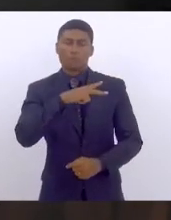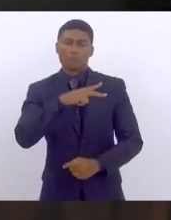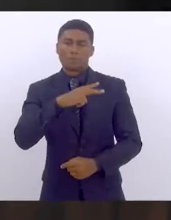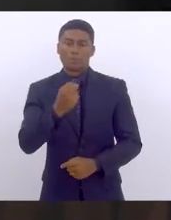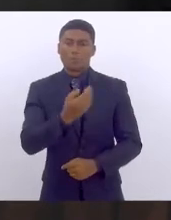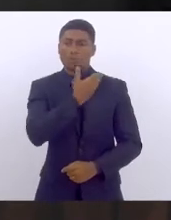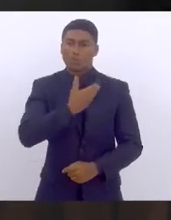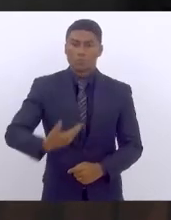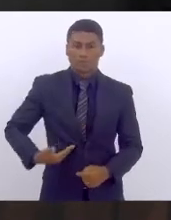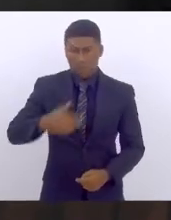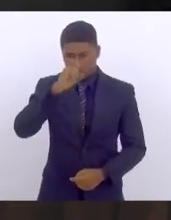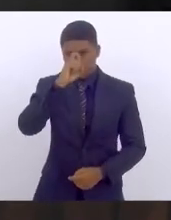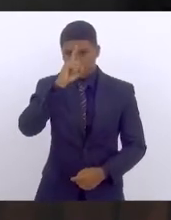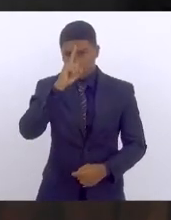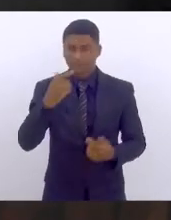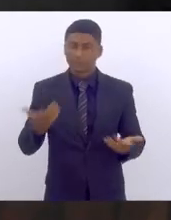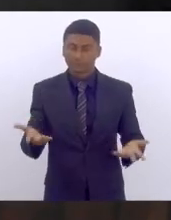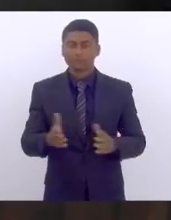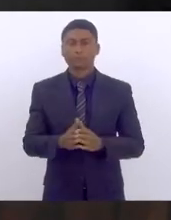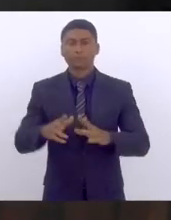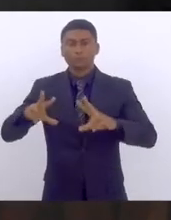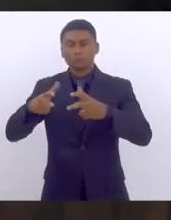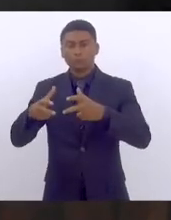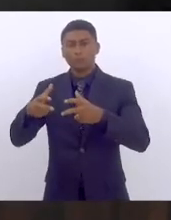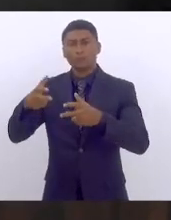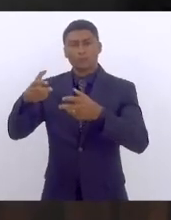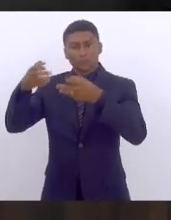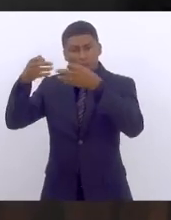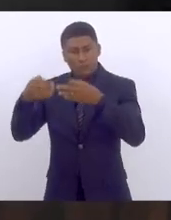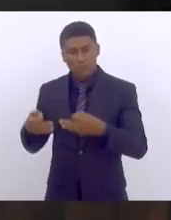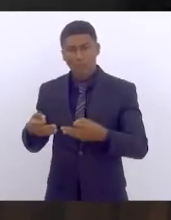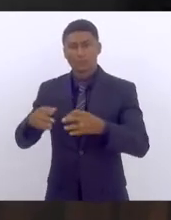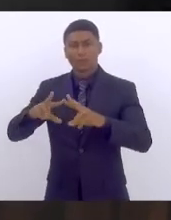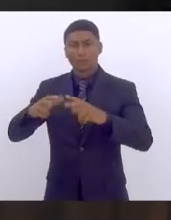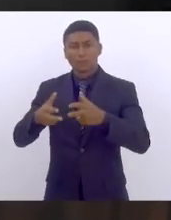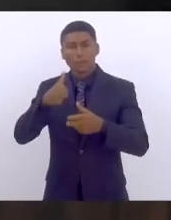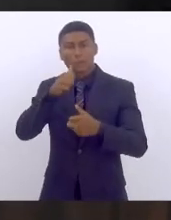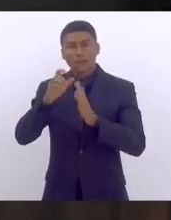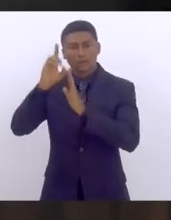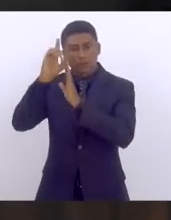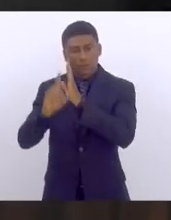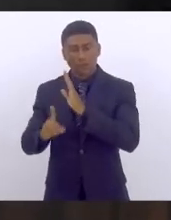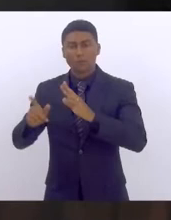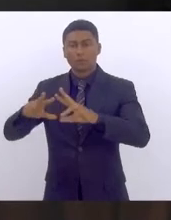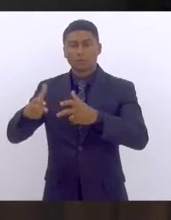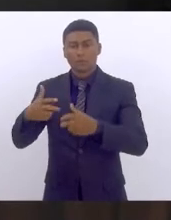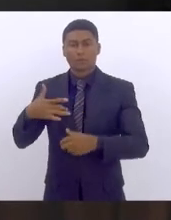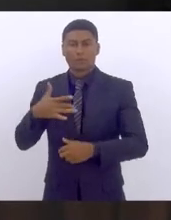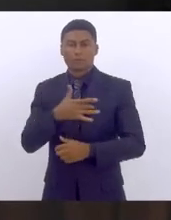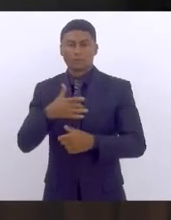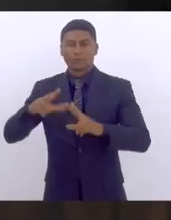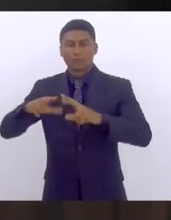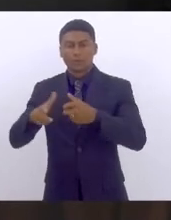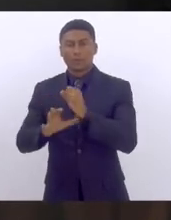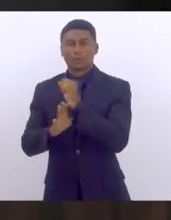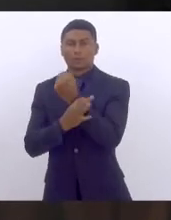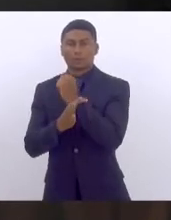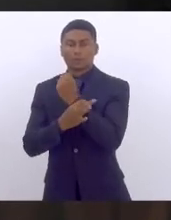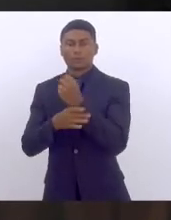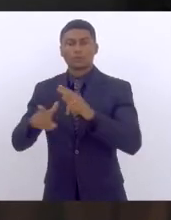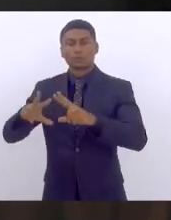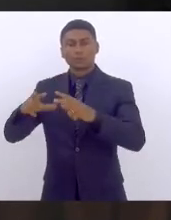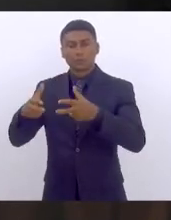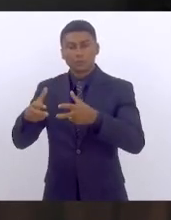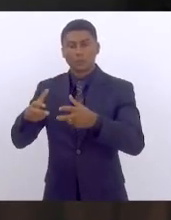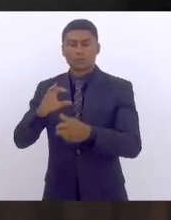pendente de pareceres das comissões de Constituição e Justiça, de Defesa dos Direitos da Mulher, de Saúde, de Segurança Pública, assuntos